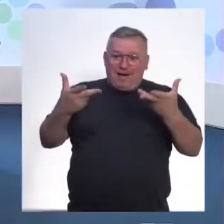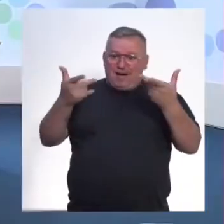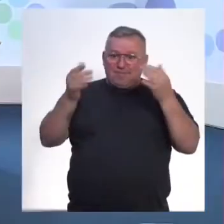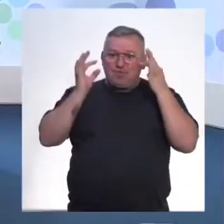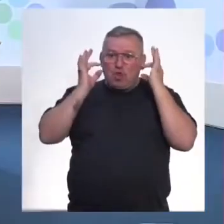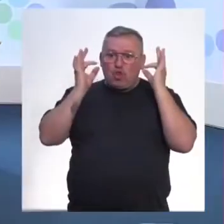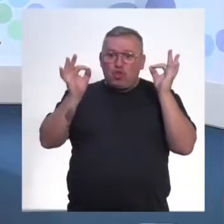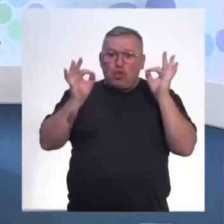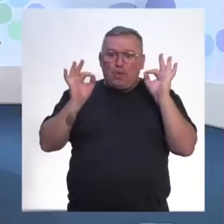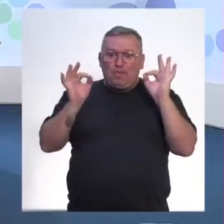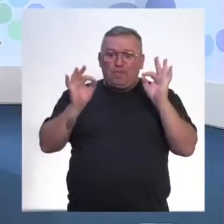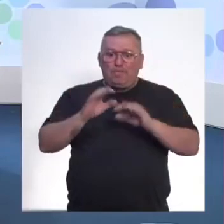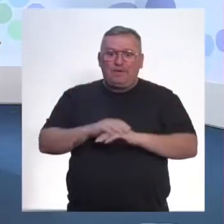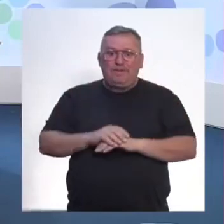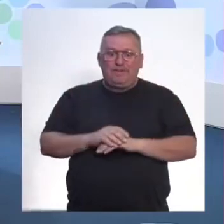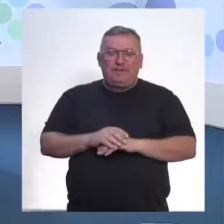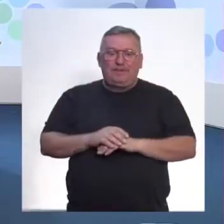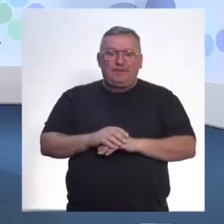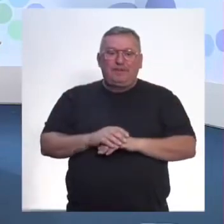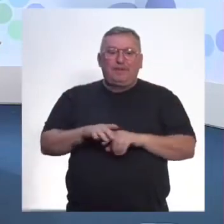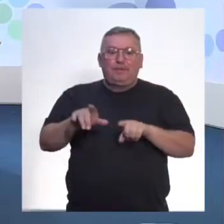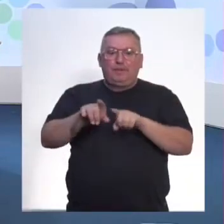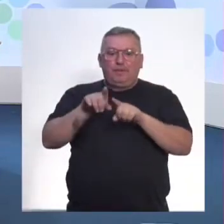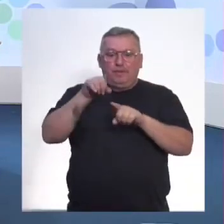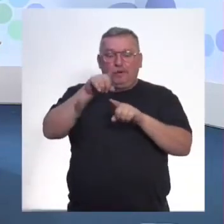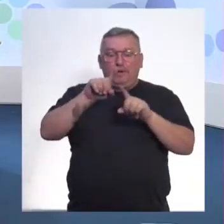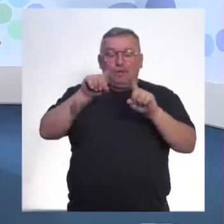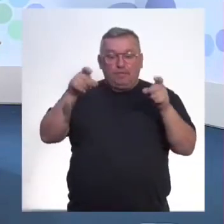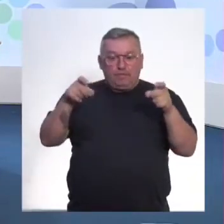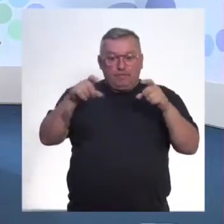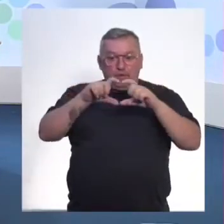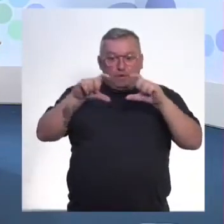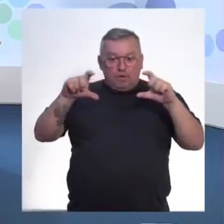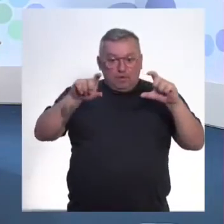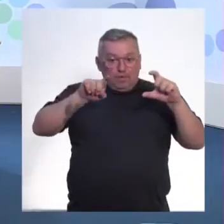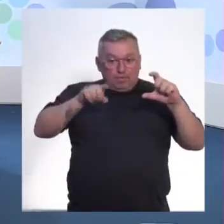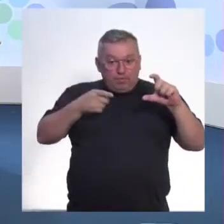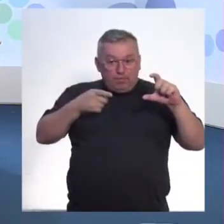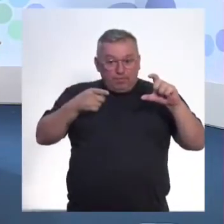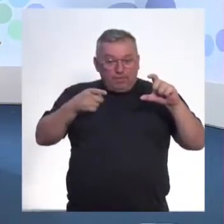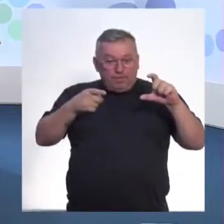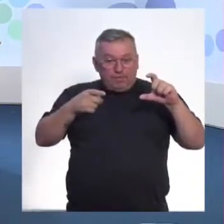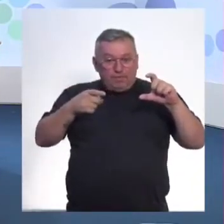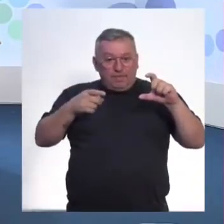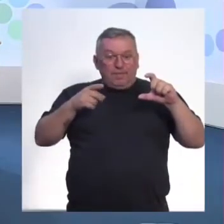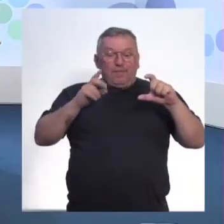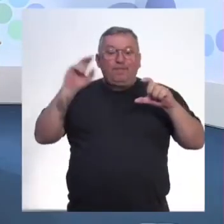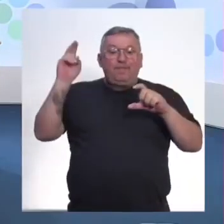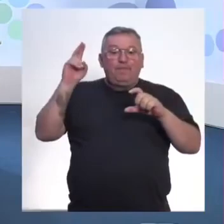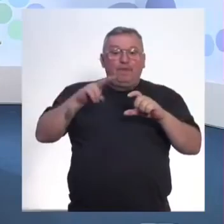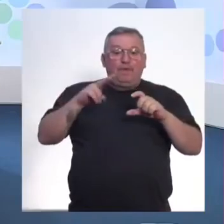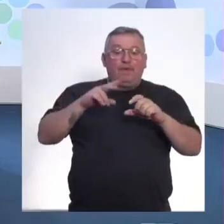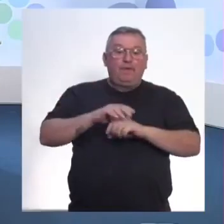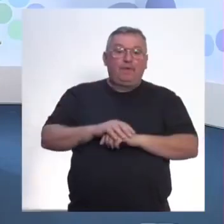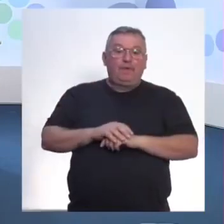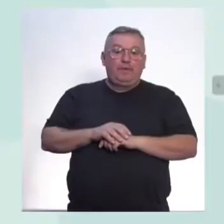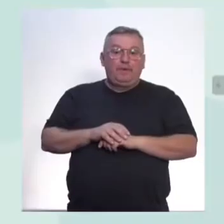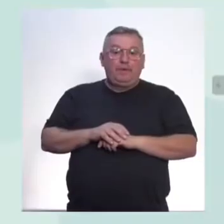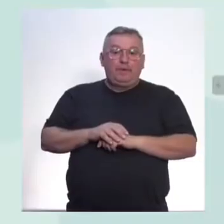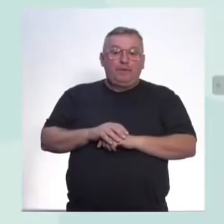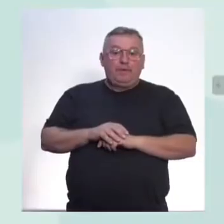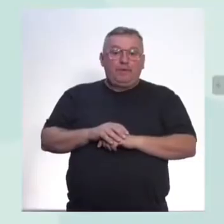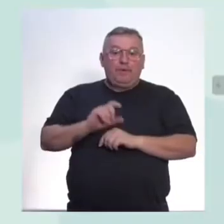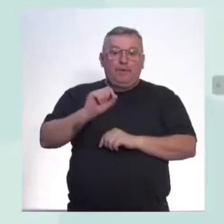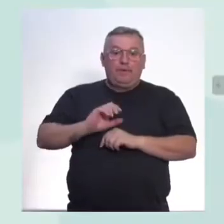verdade. Tá? Aqui é a estrutura da sua resposta. A gente vai voltar no gráfico para você. Tá? Pedir para o diretor fechar aqui. Tá? Então, o